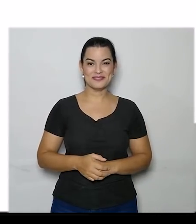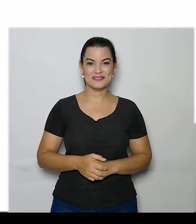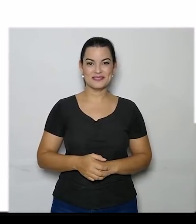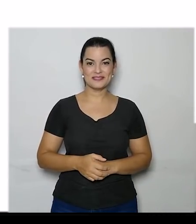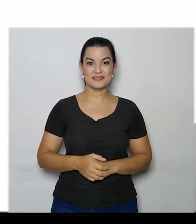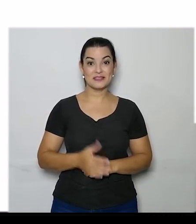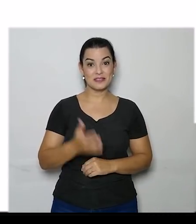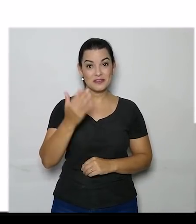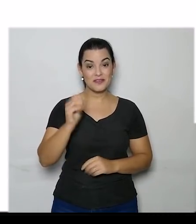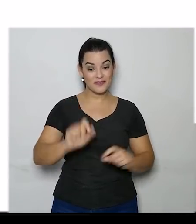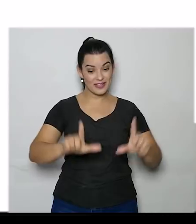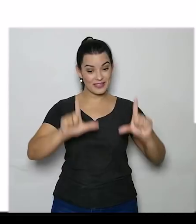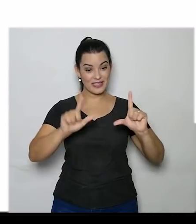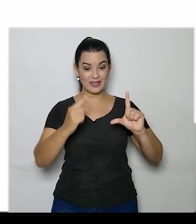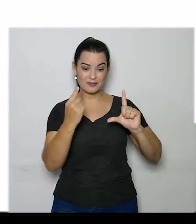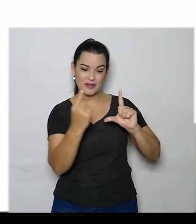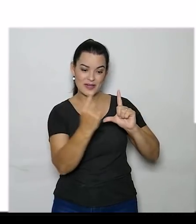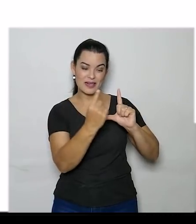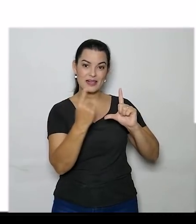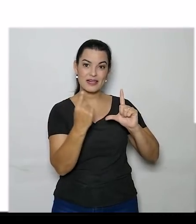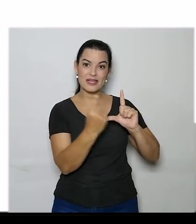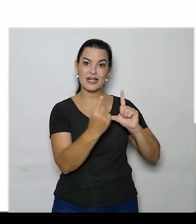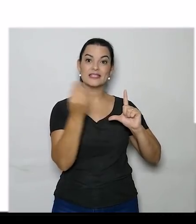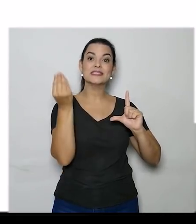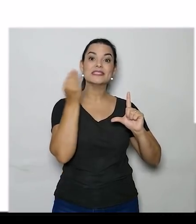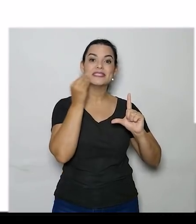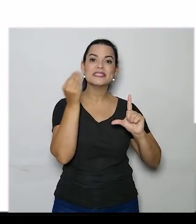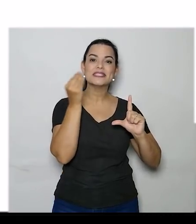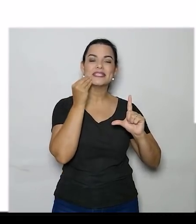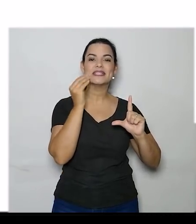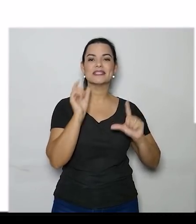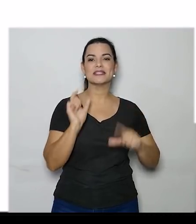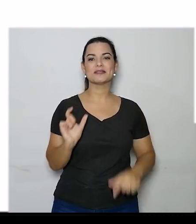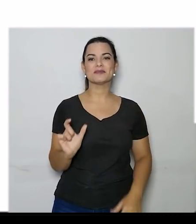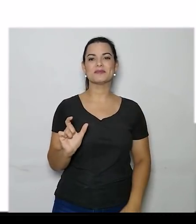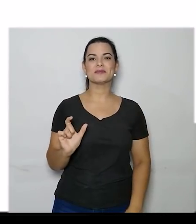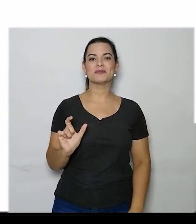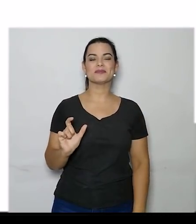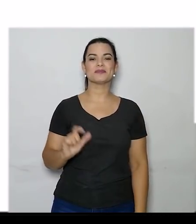na tela e tente encontrar a palavra raiva.